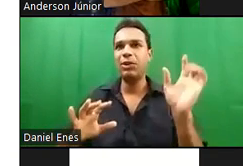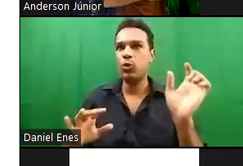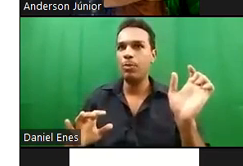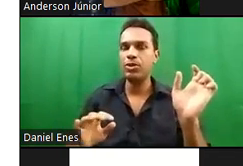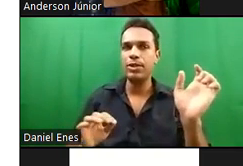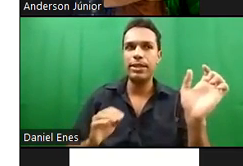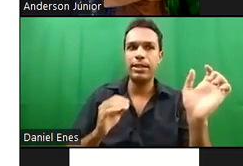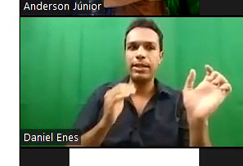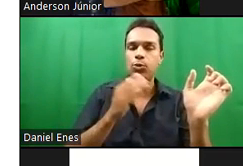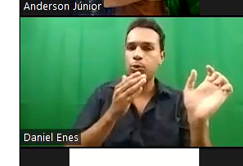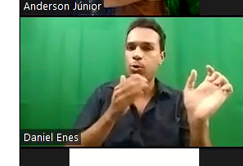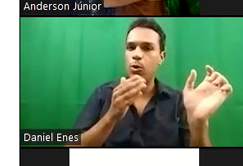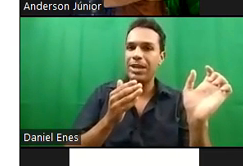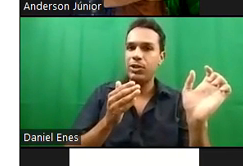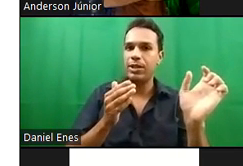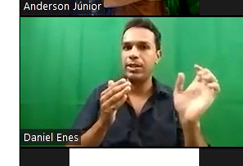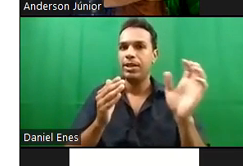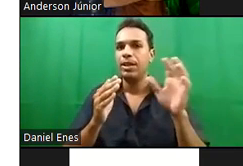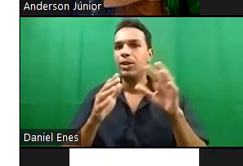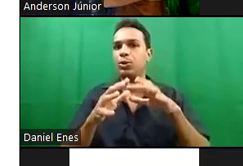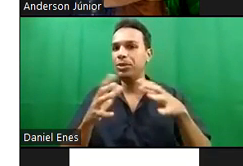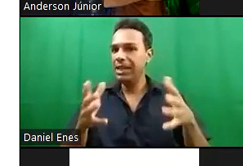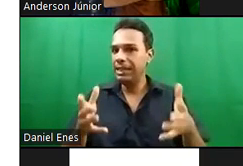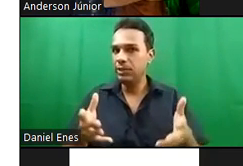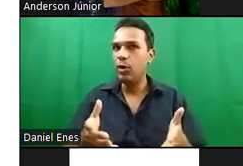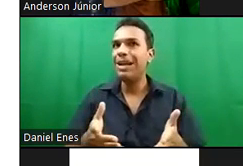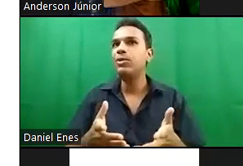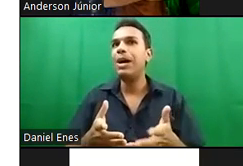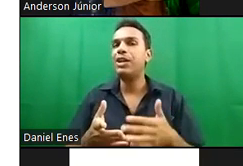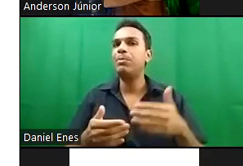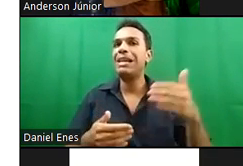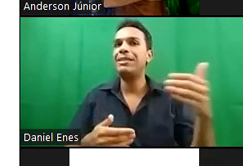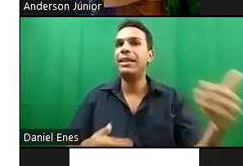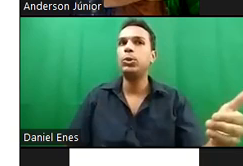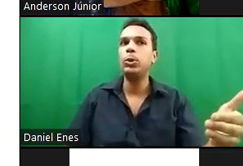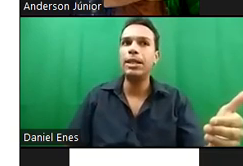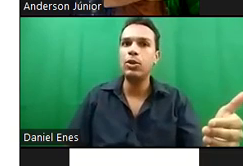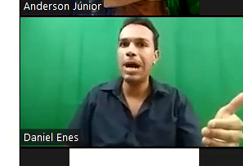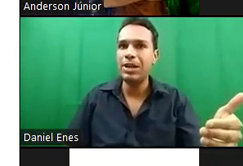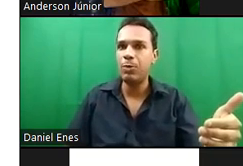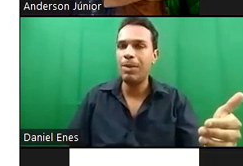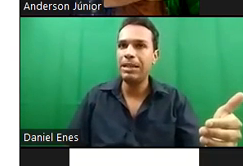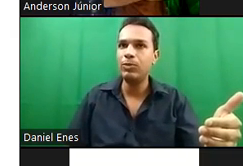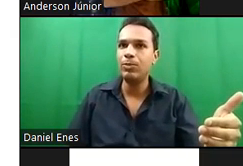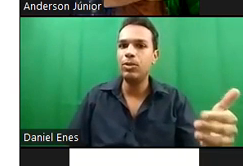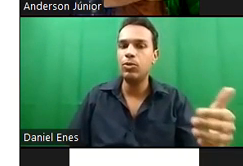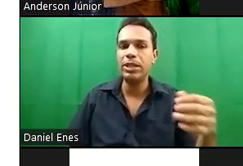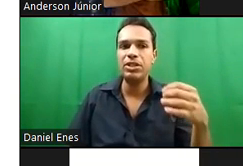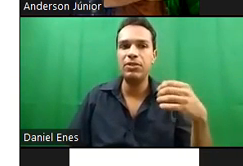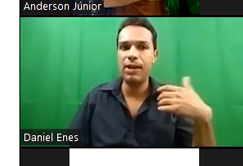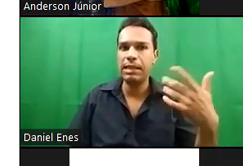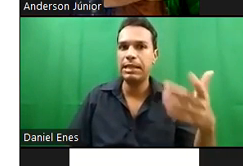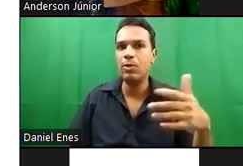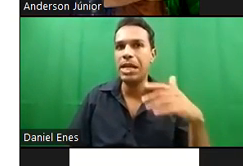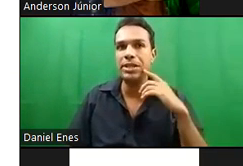li lá no começo daquele autor, Roberti. Toda língua é uma linguagem, mas nem toda linguagem é uma língua. Então, quando a